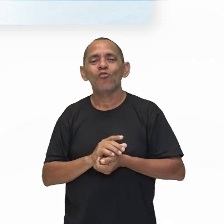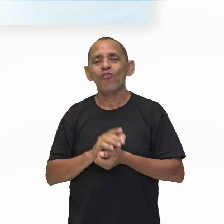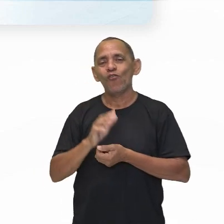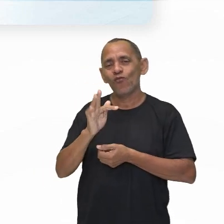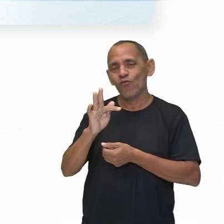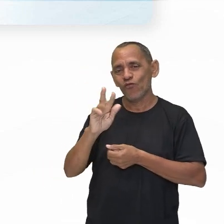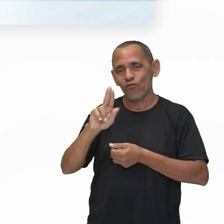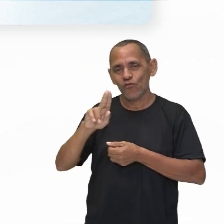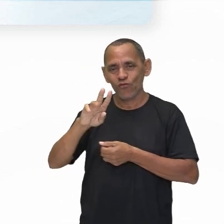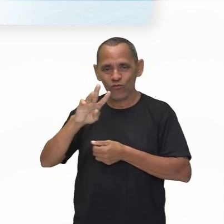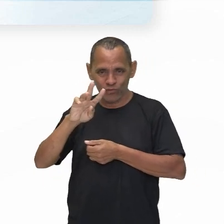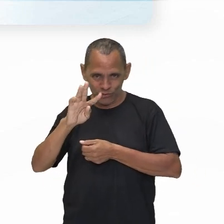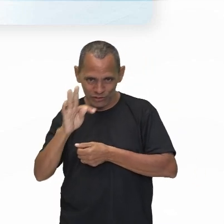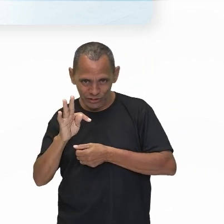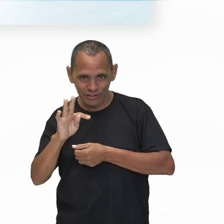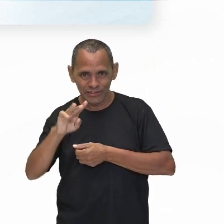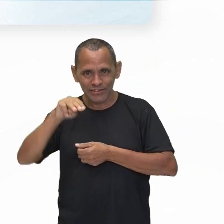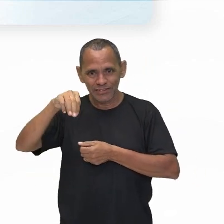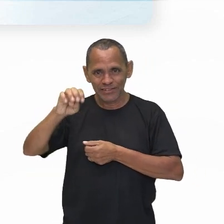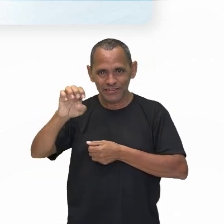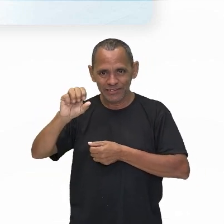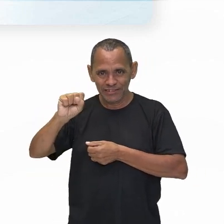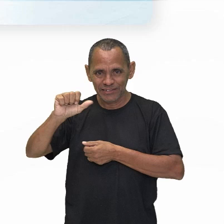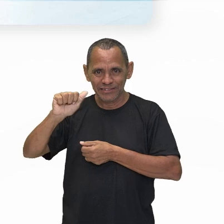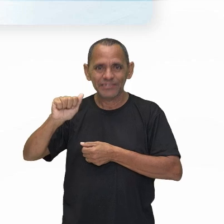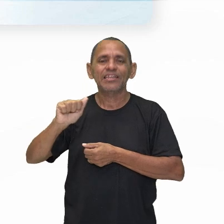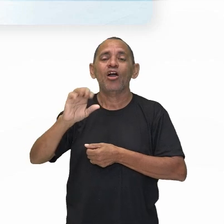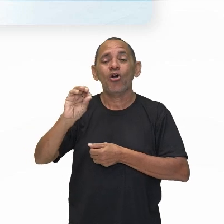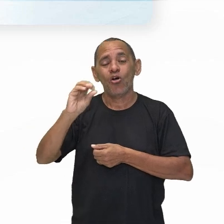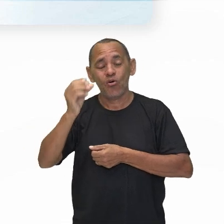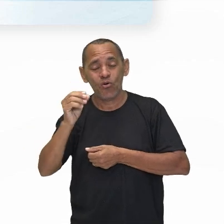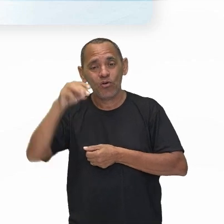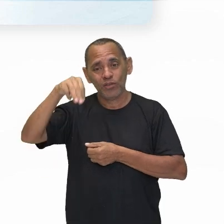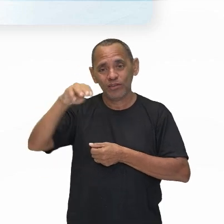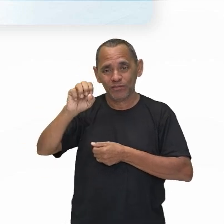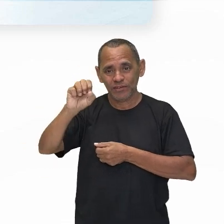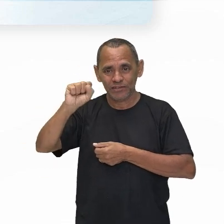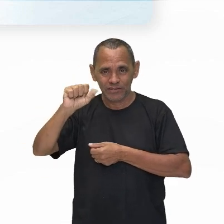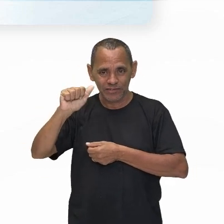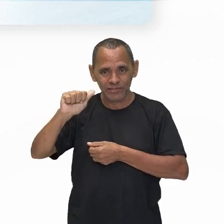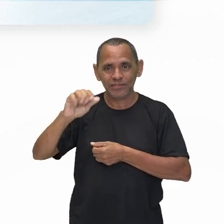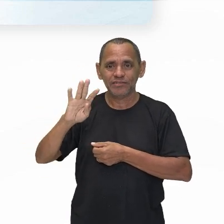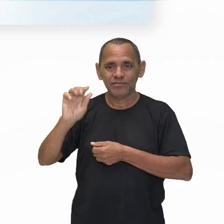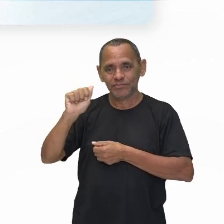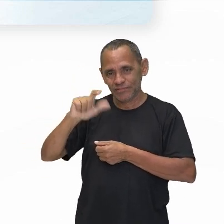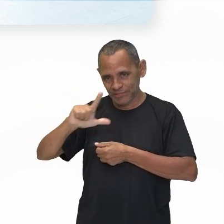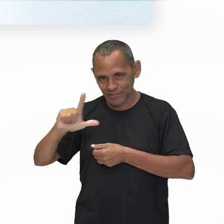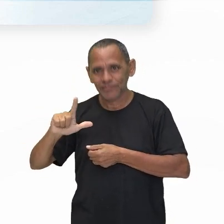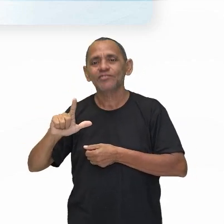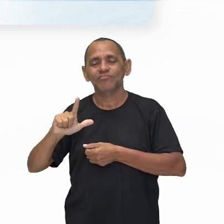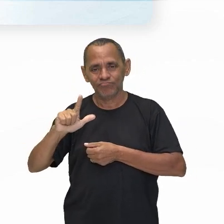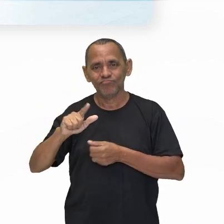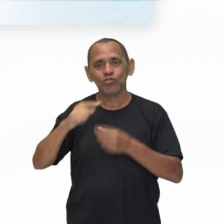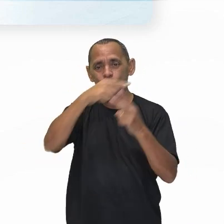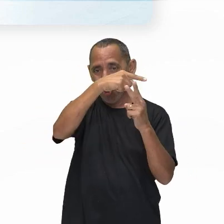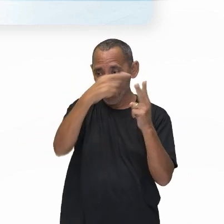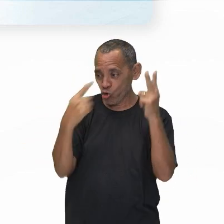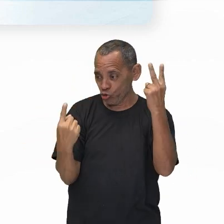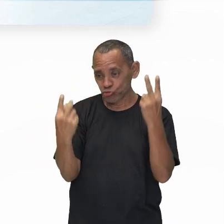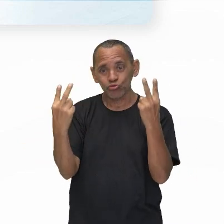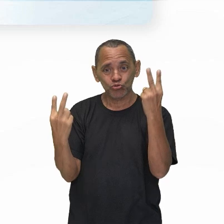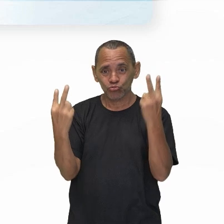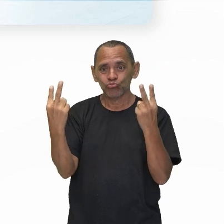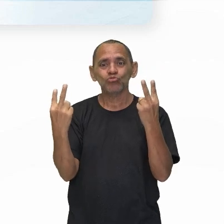ou mesa-bol. É um esporte praticado entre 2 jogadores ou duplas que se assemelha ao tênis